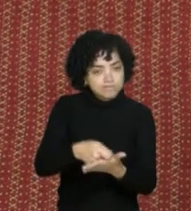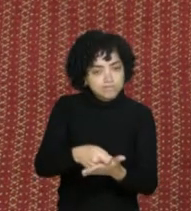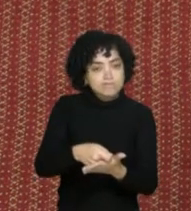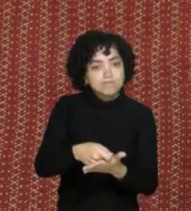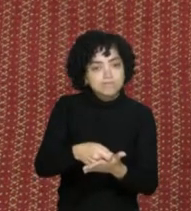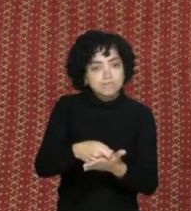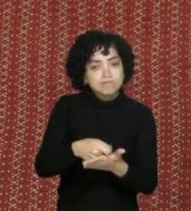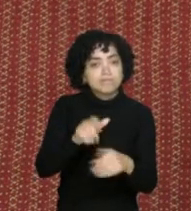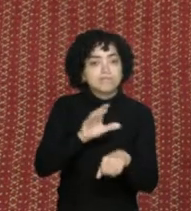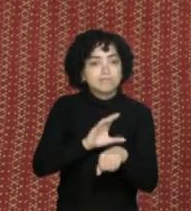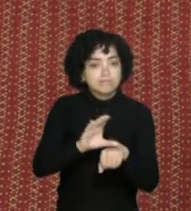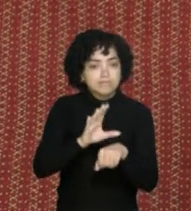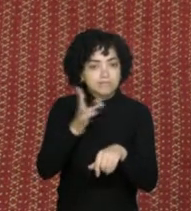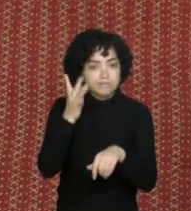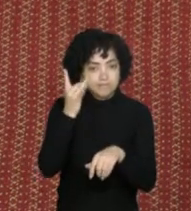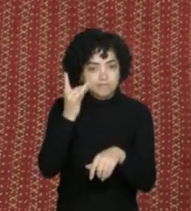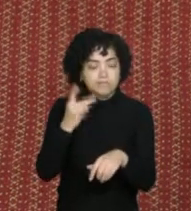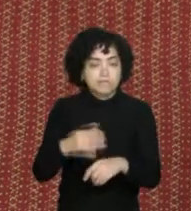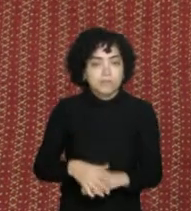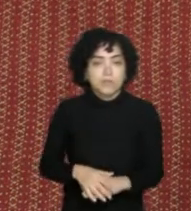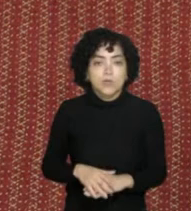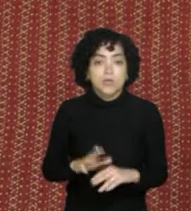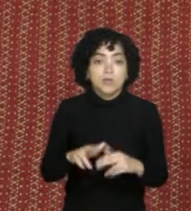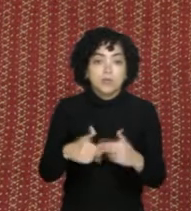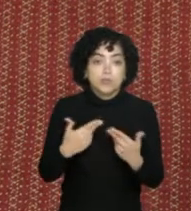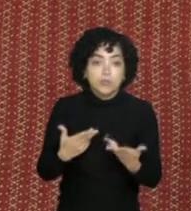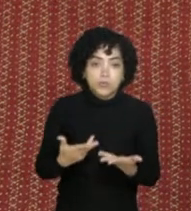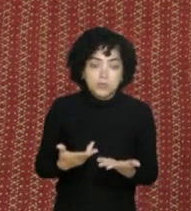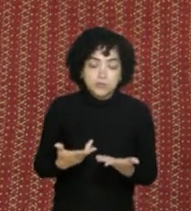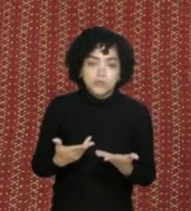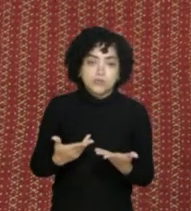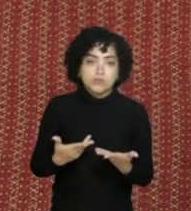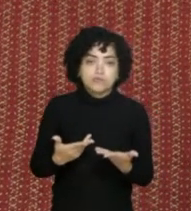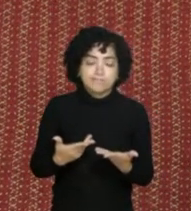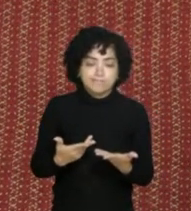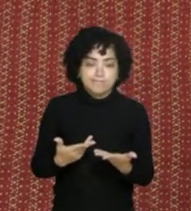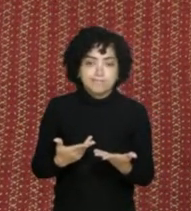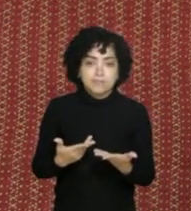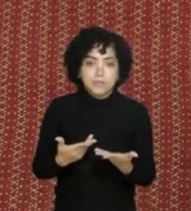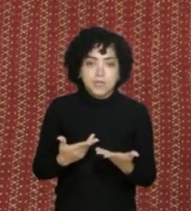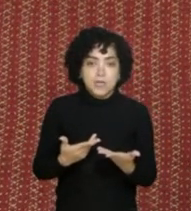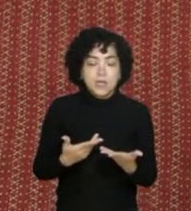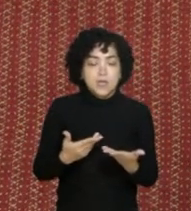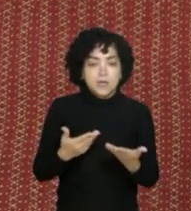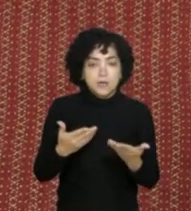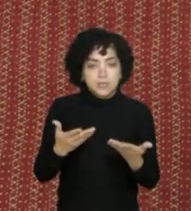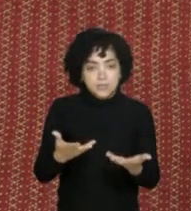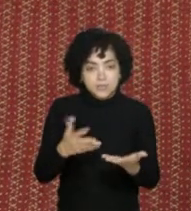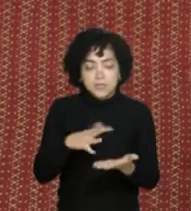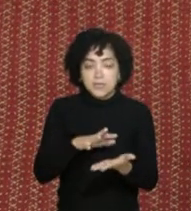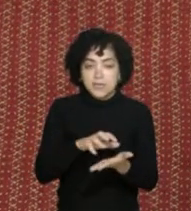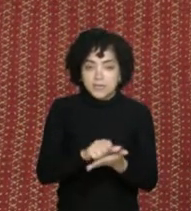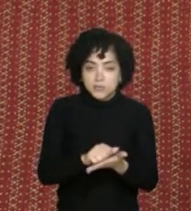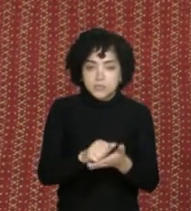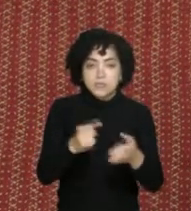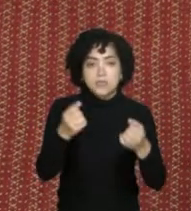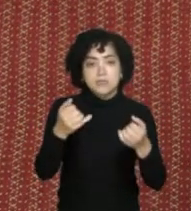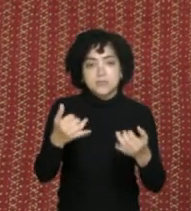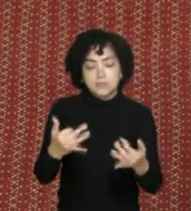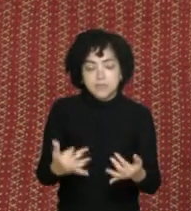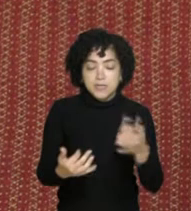curso presencial. Então, por esse motivo, queria fazer o registro.